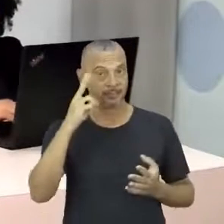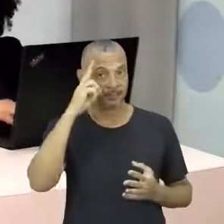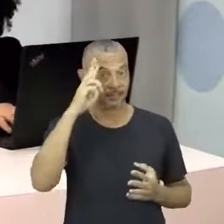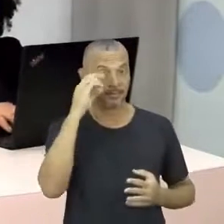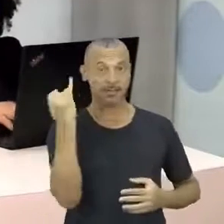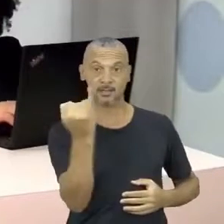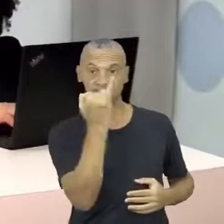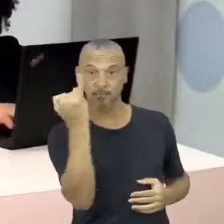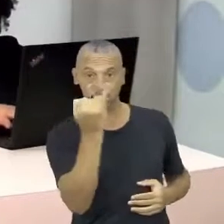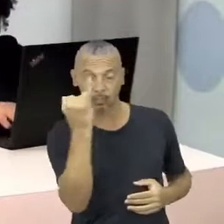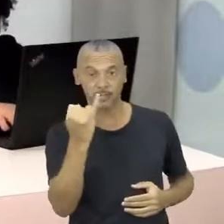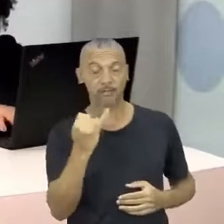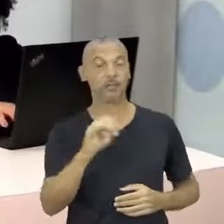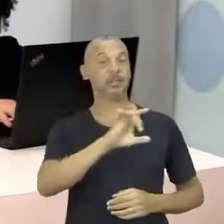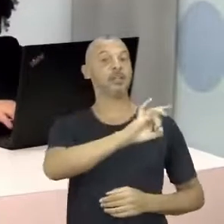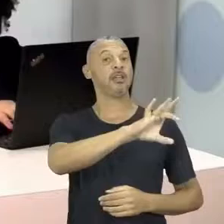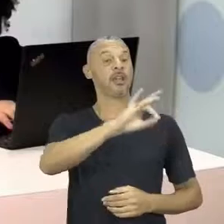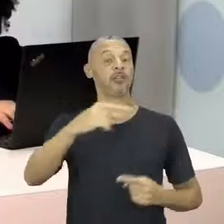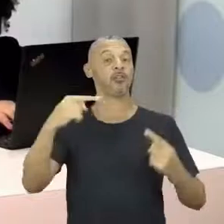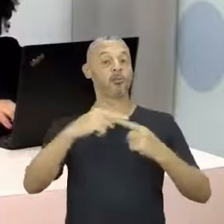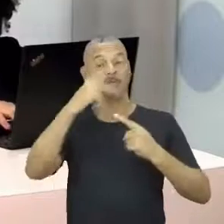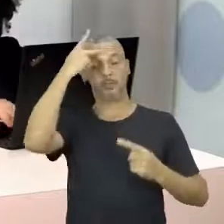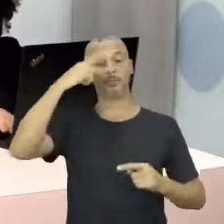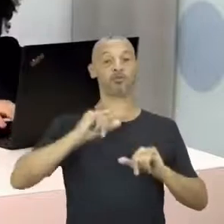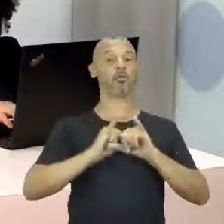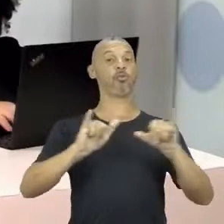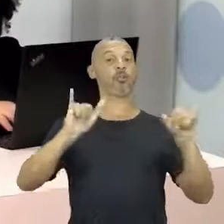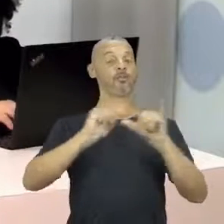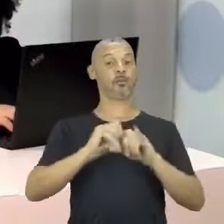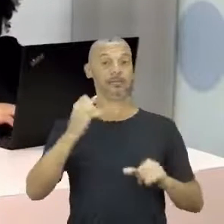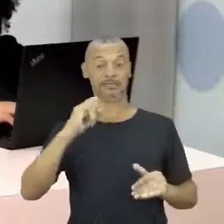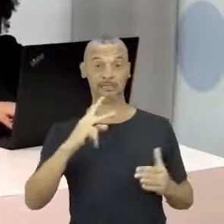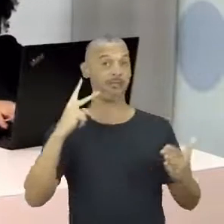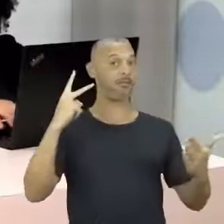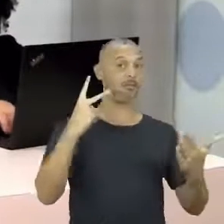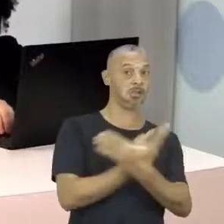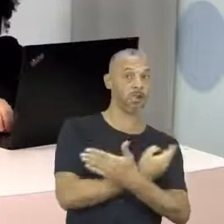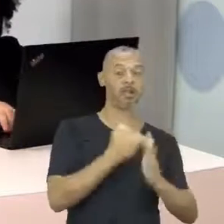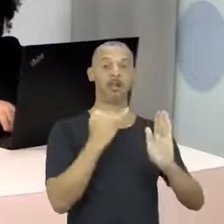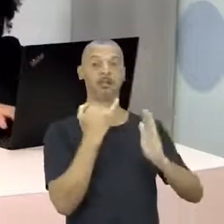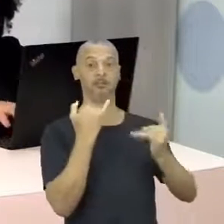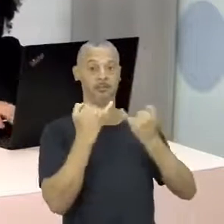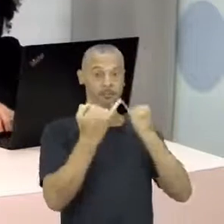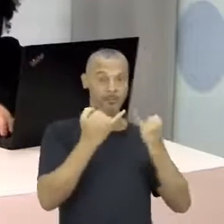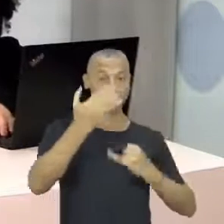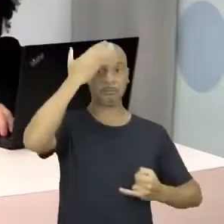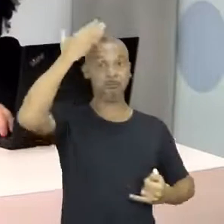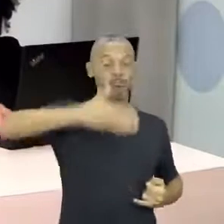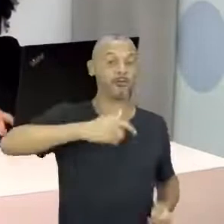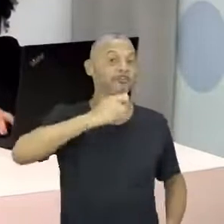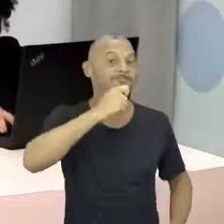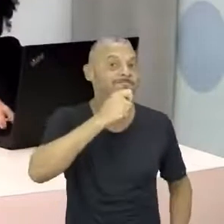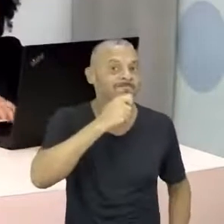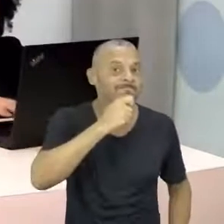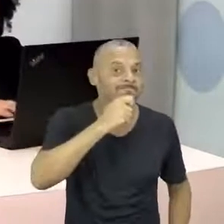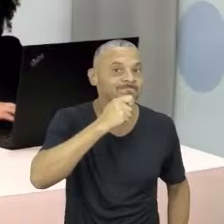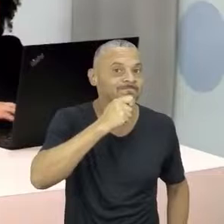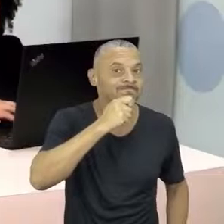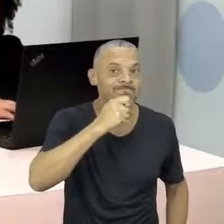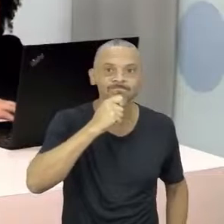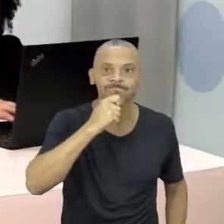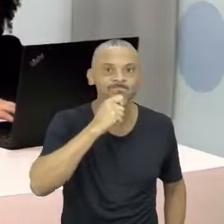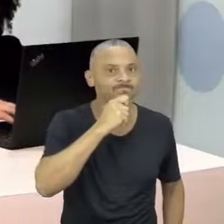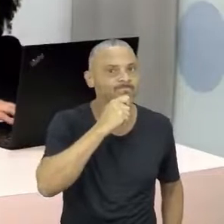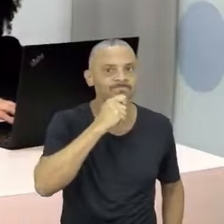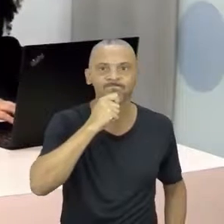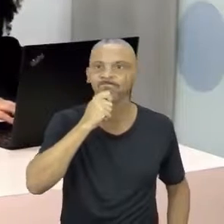ela é autodeclaratória, então se você colocar uma informação que não for possível comprovar com os anexos, então você